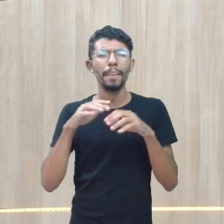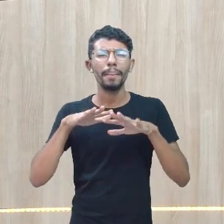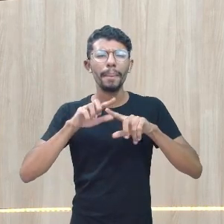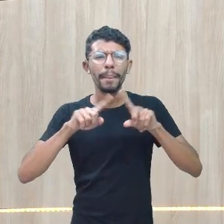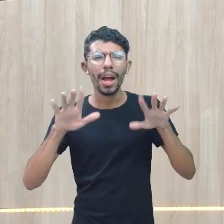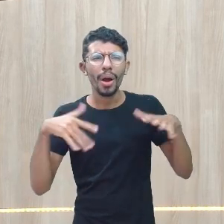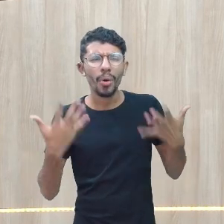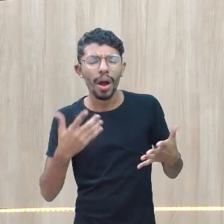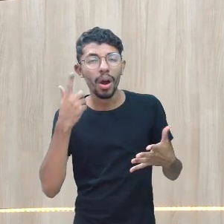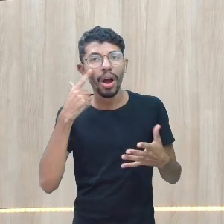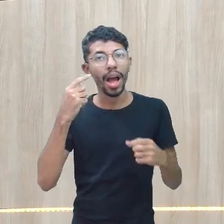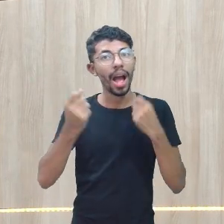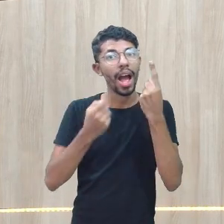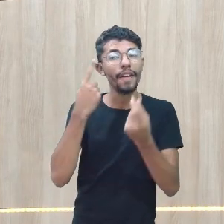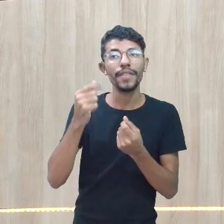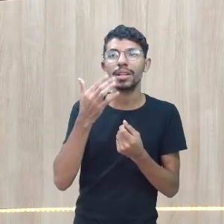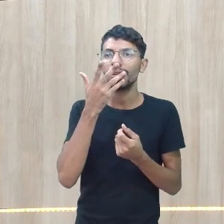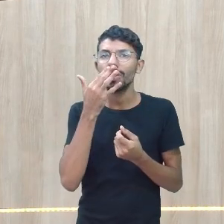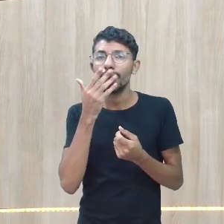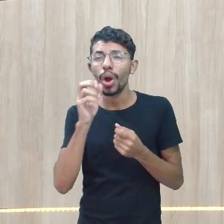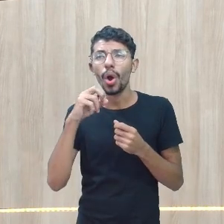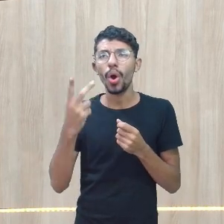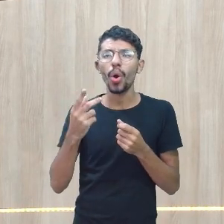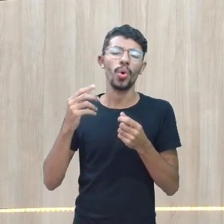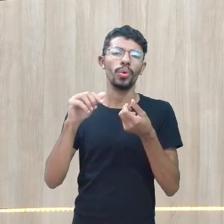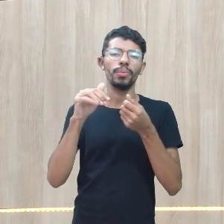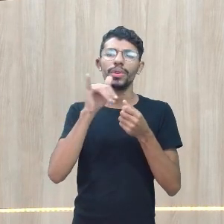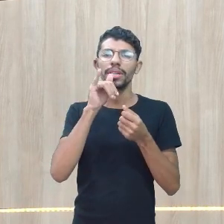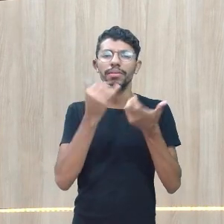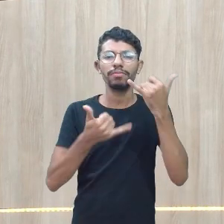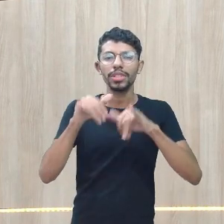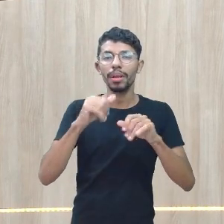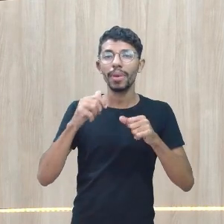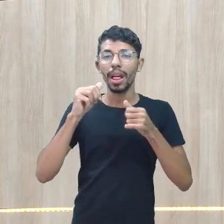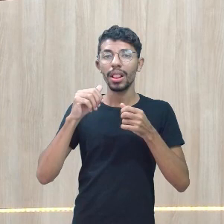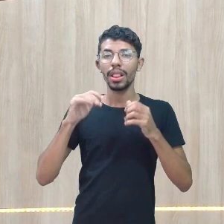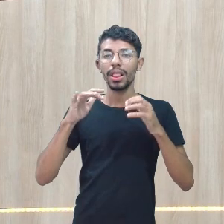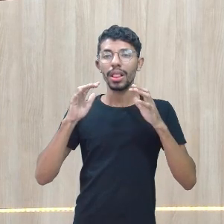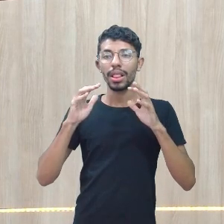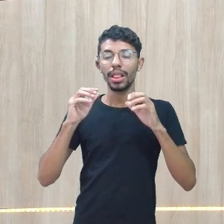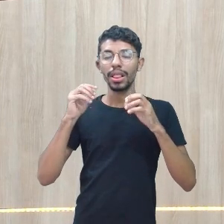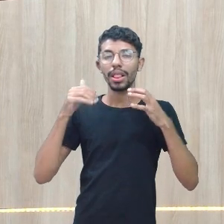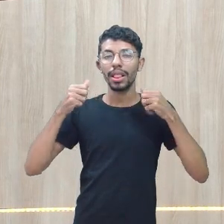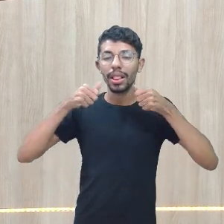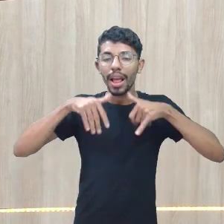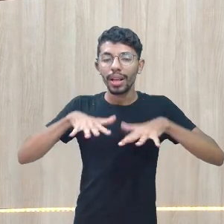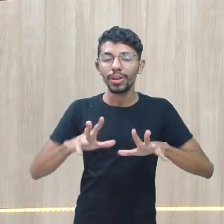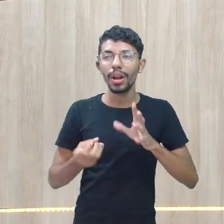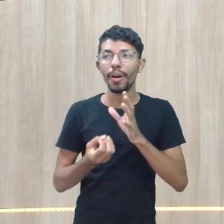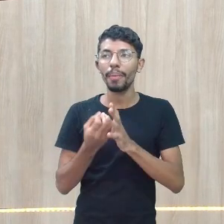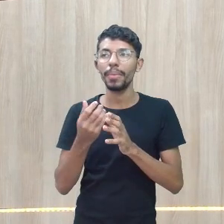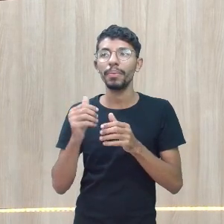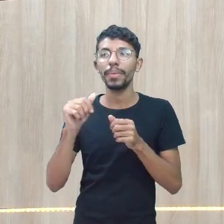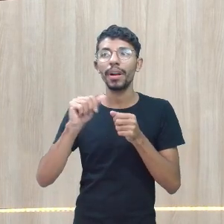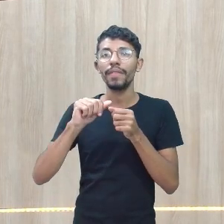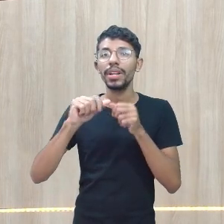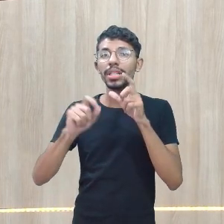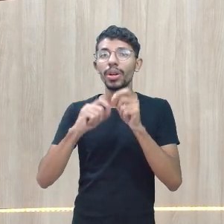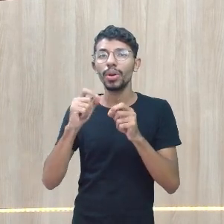para tornar ele mais fino, como é o caso desse meu copo, né? Ou ele mais grosseiro, como é o caso aqui da minha